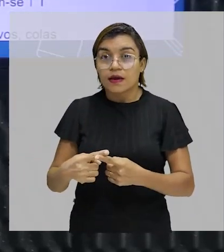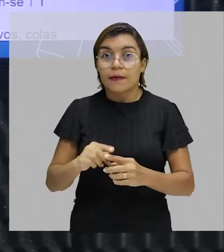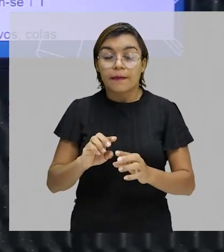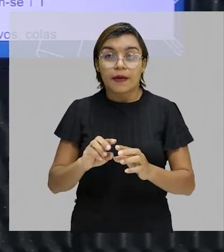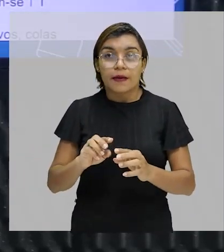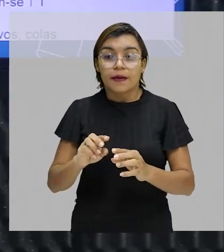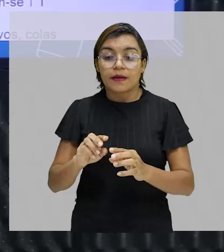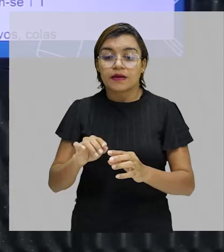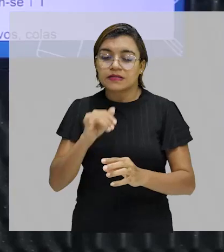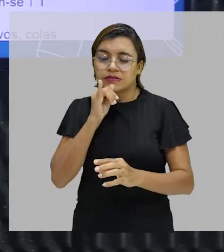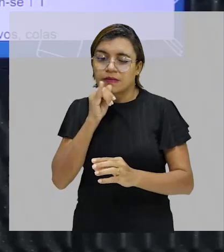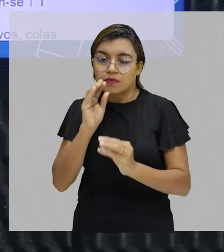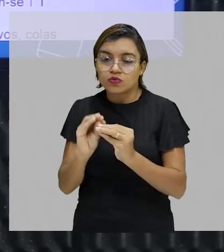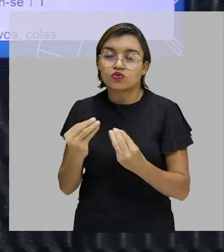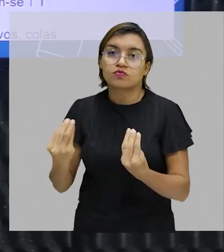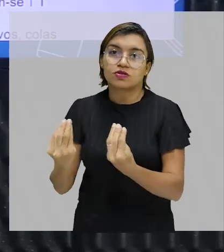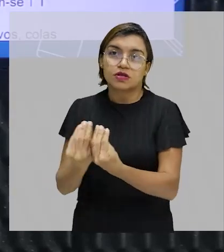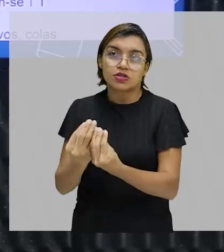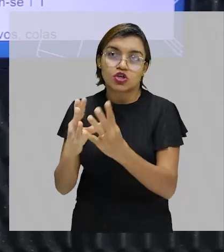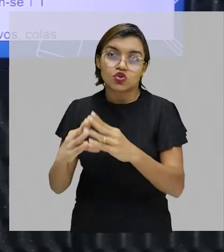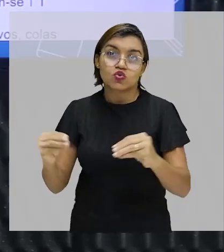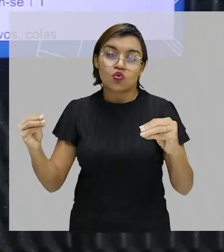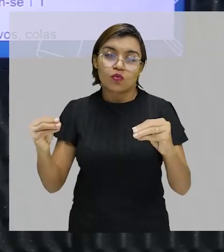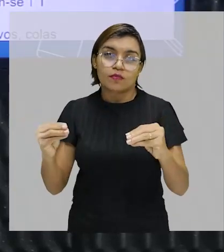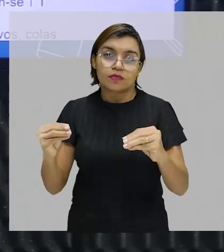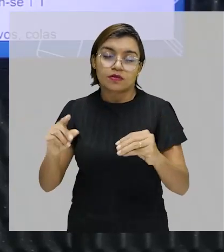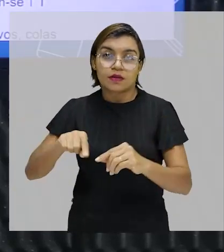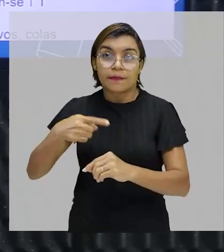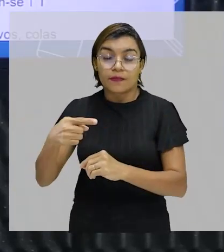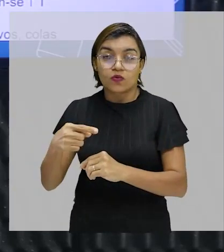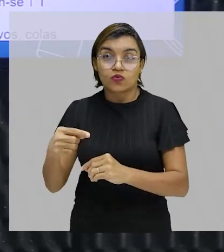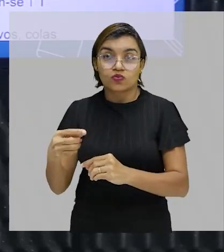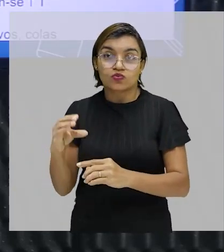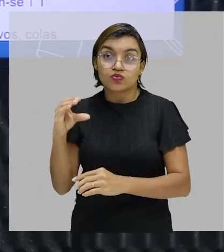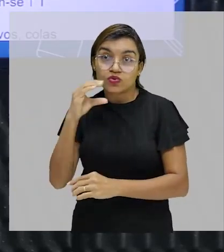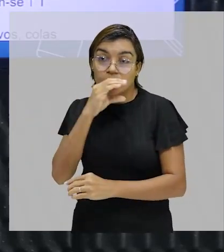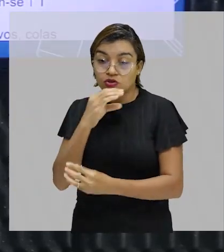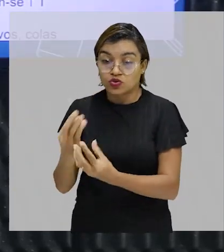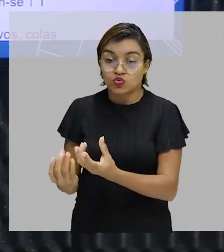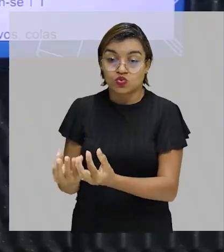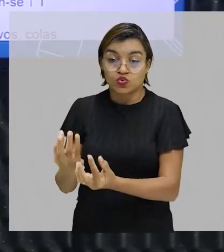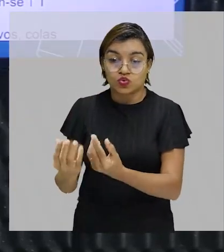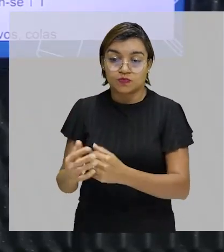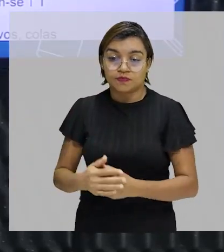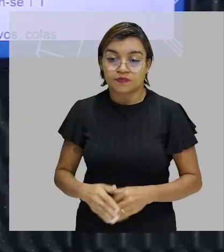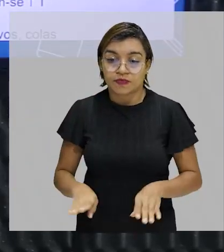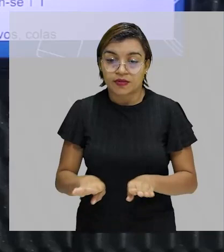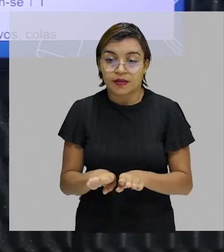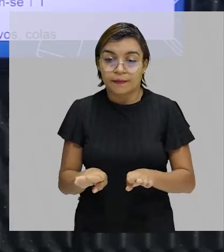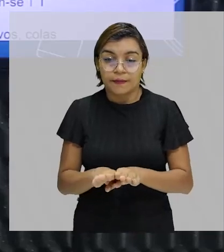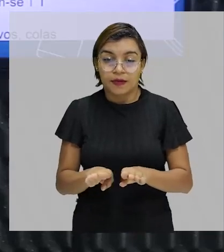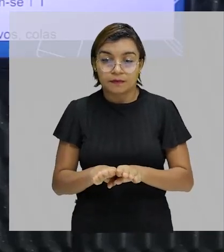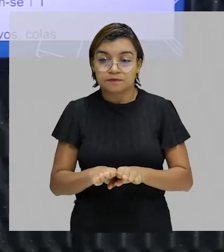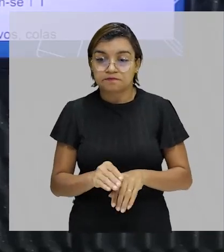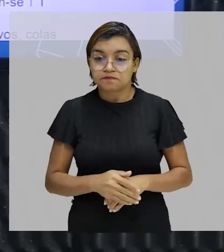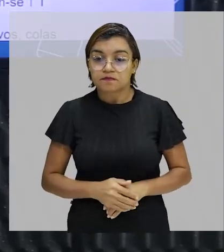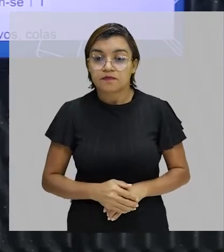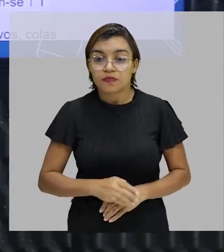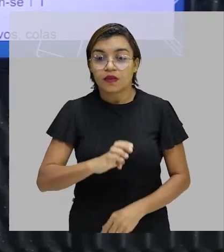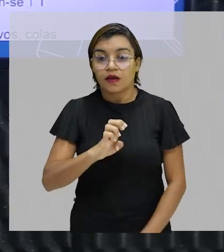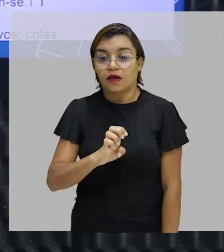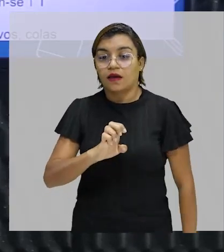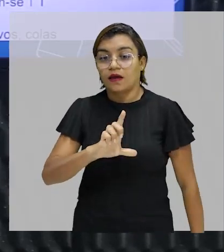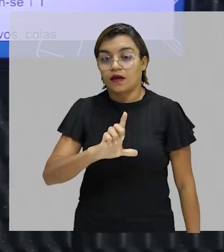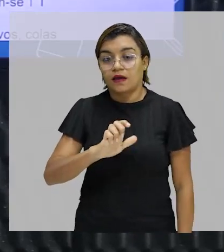propriedades após a utilização da temperatura. Os elastômeros, eles vão apresentar uma